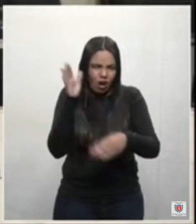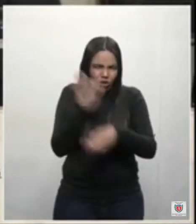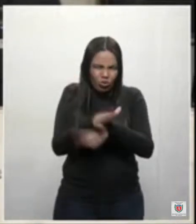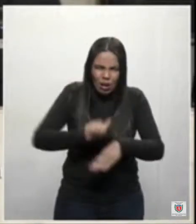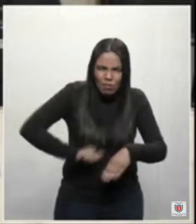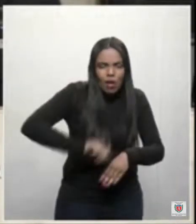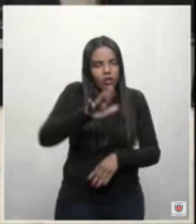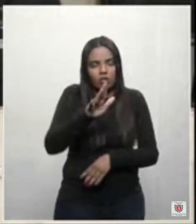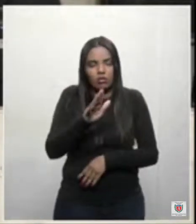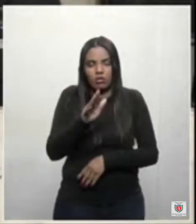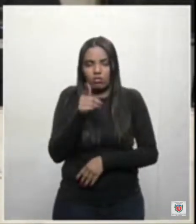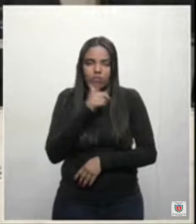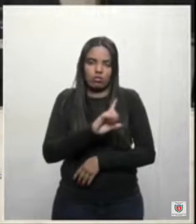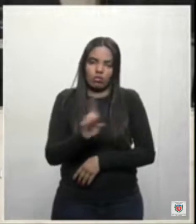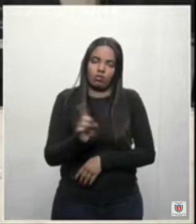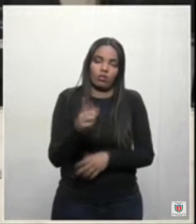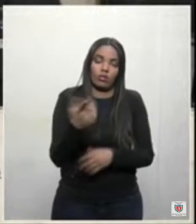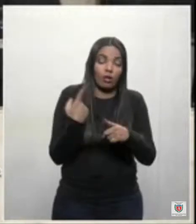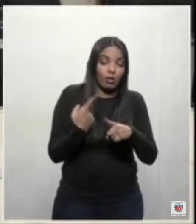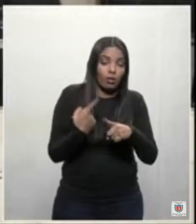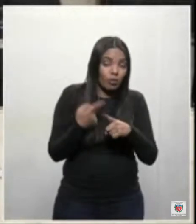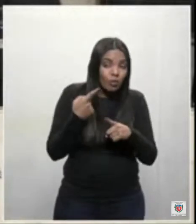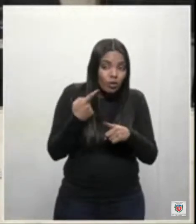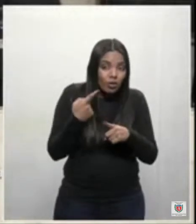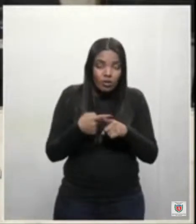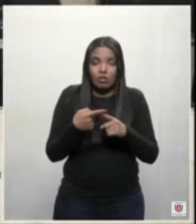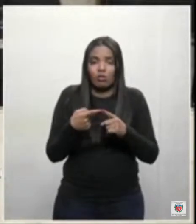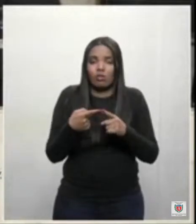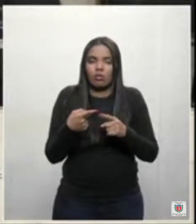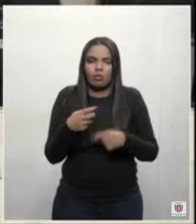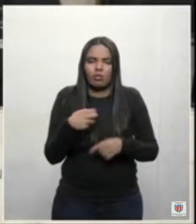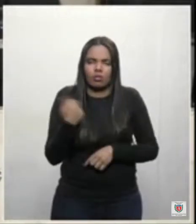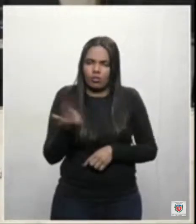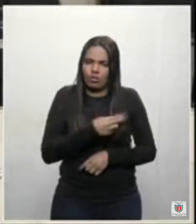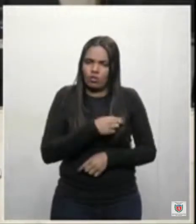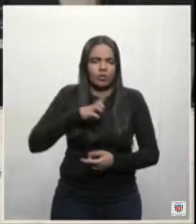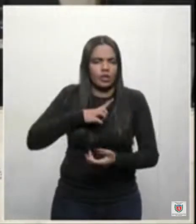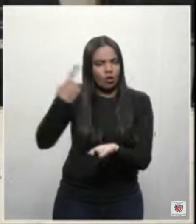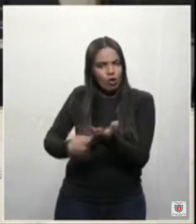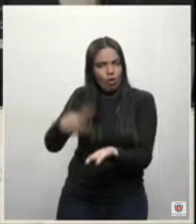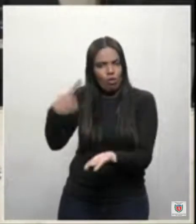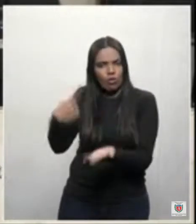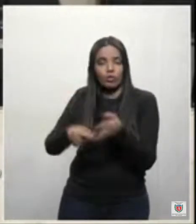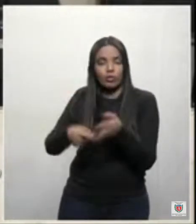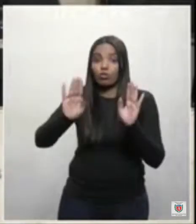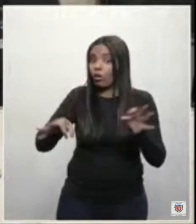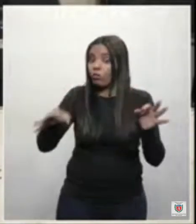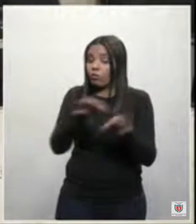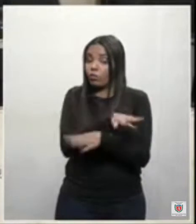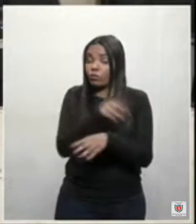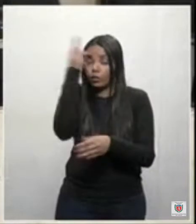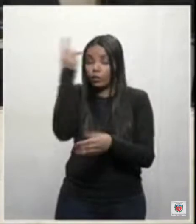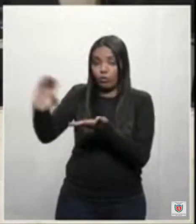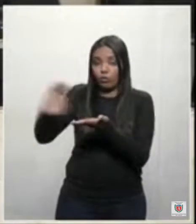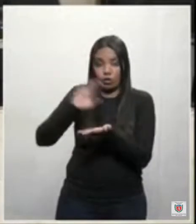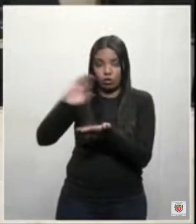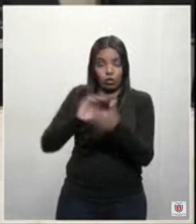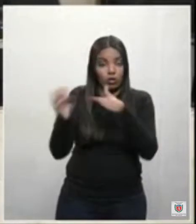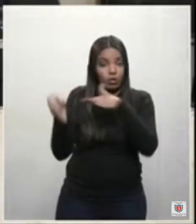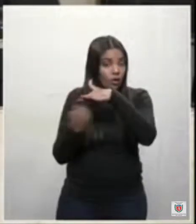Né? Por quê? Porque nós temos um compromisso com os investidores do Paraná, que são aquelas empresas